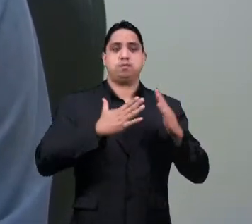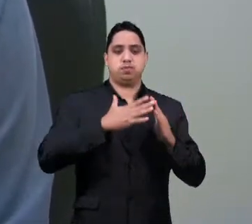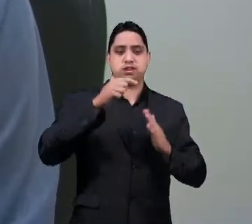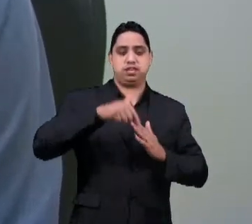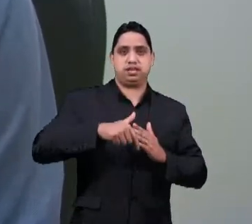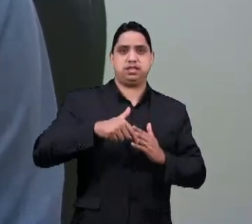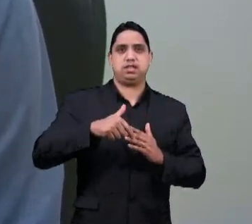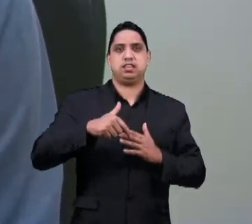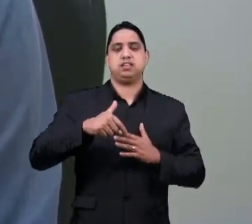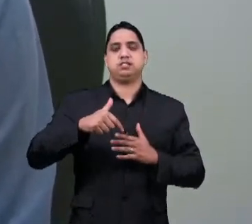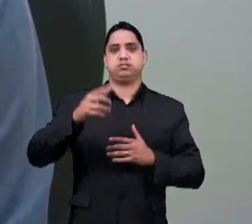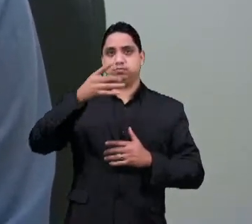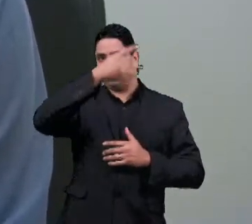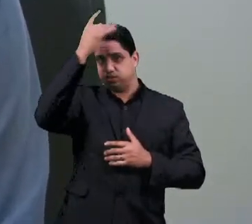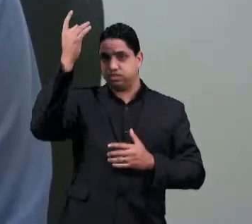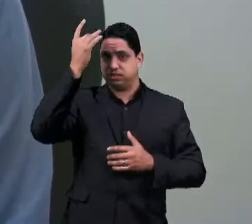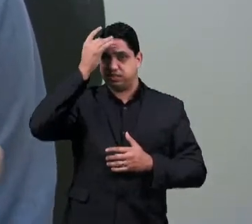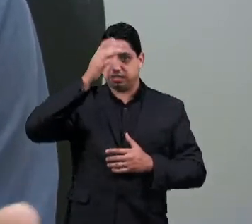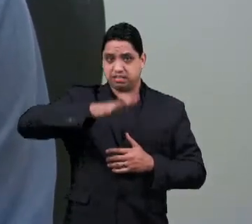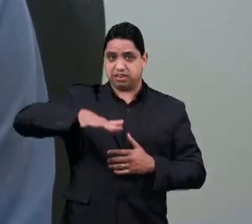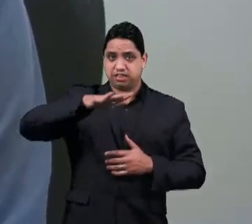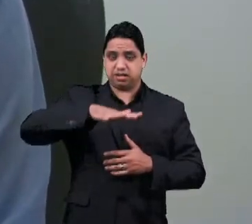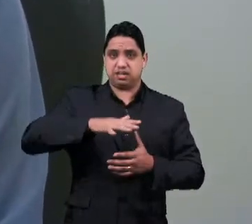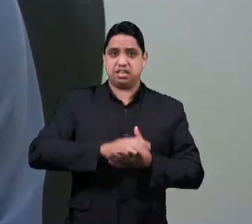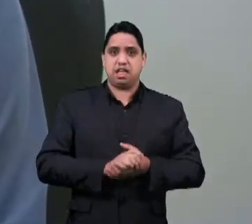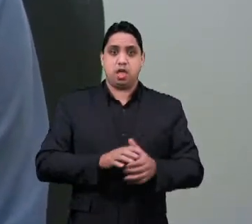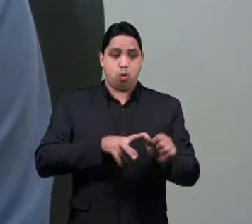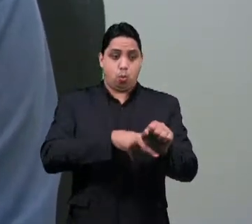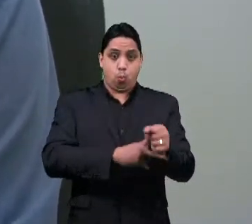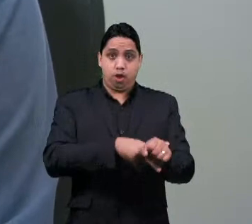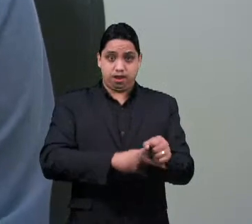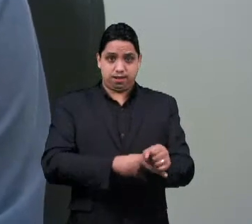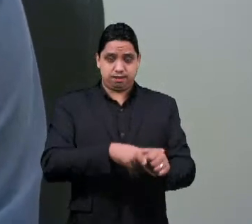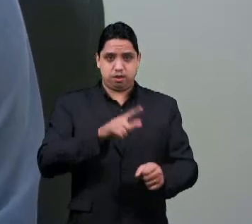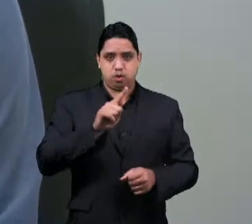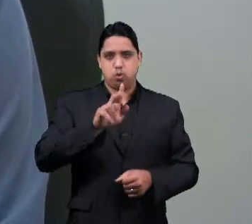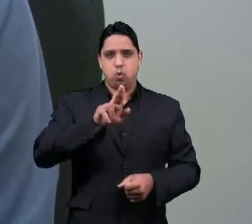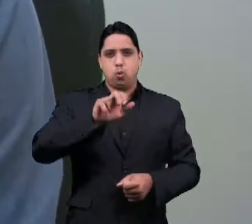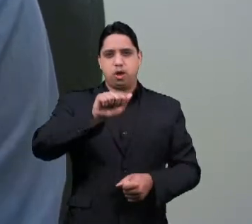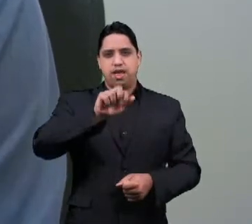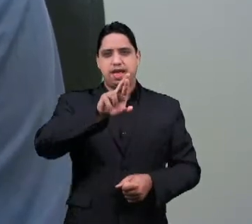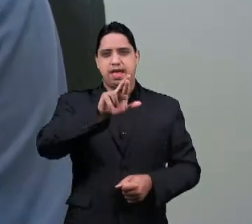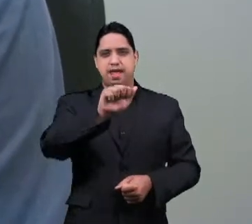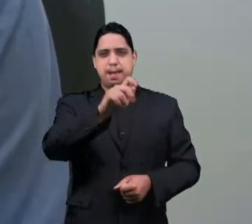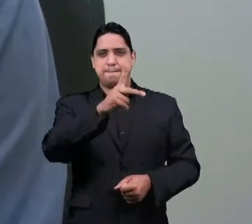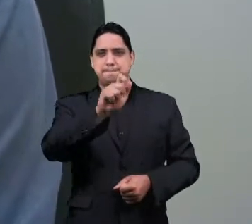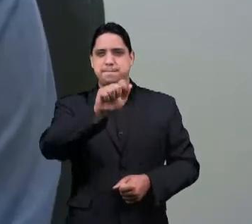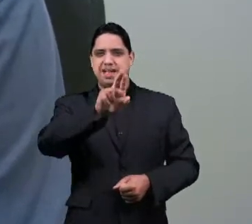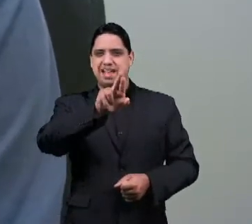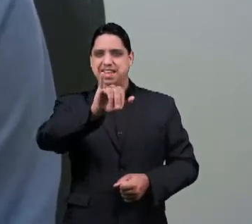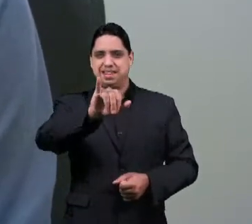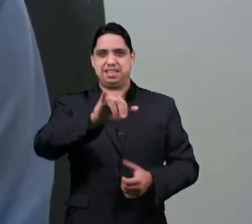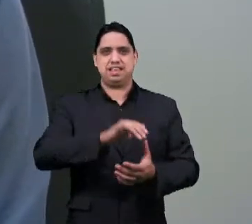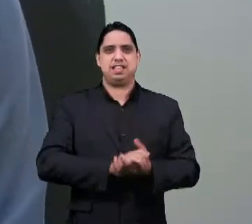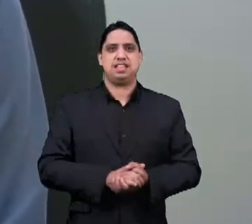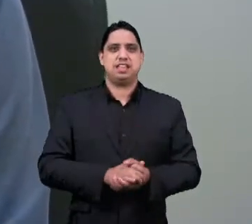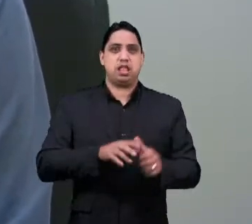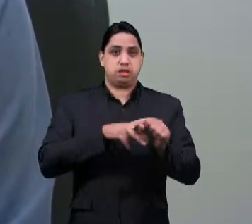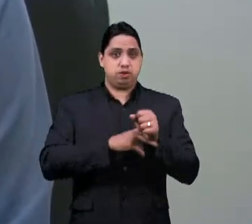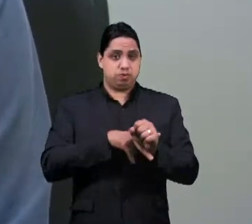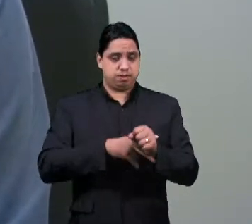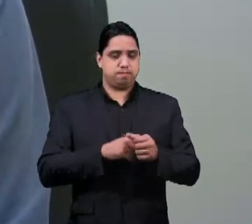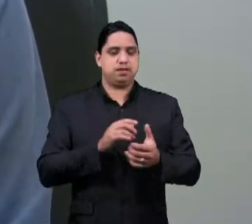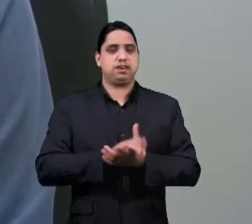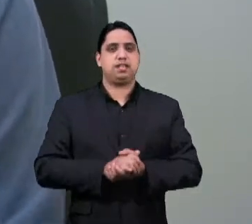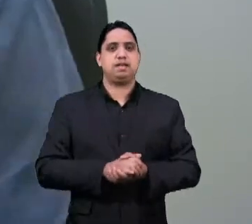região metropolitana da Grande Vitória, já que Guarapari faz parte da região metropolitana agora, de Guarapari até Fundão. Então,